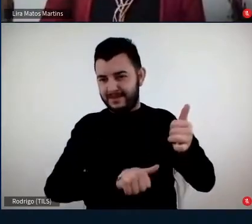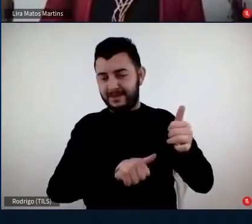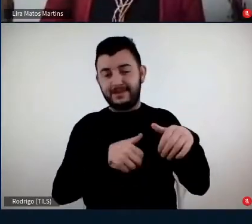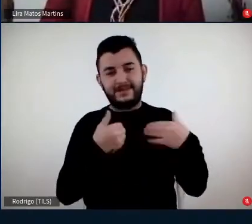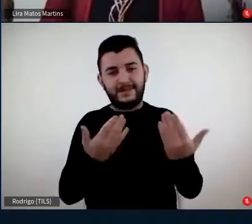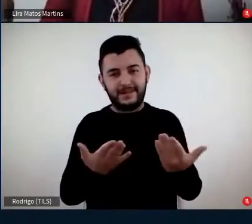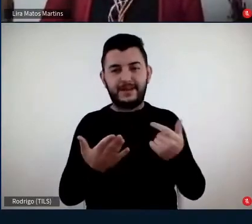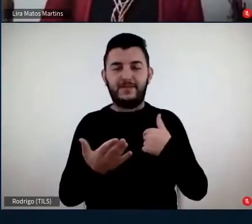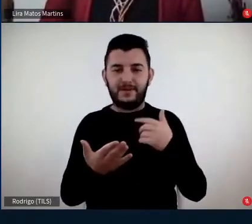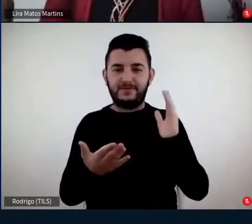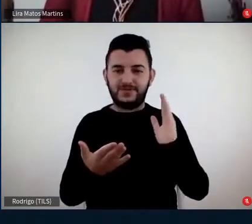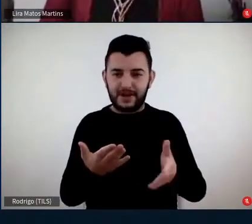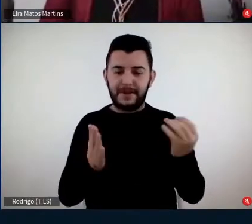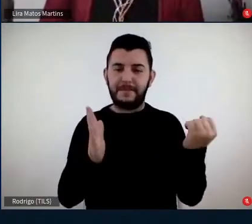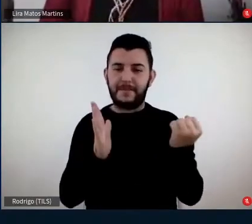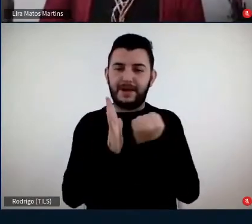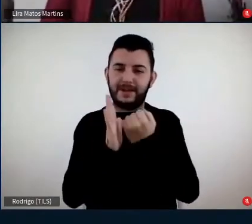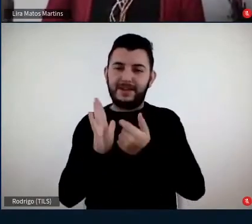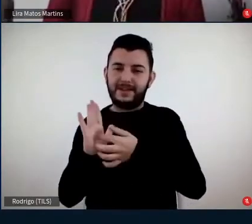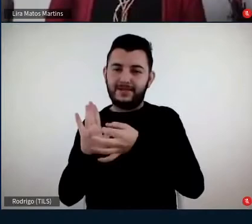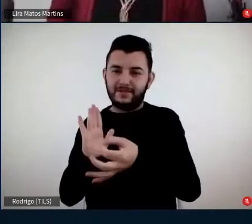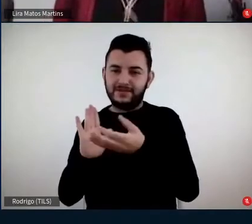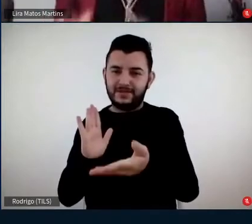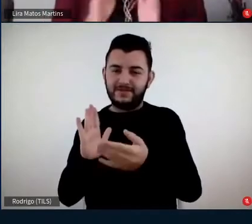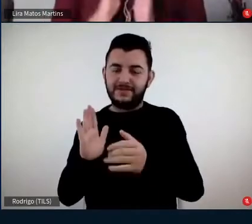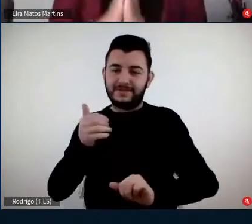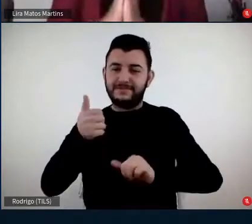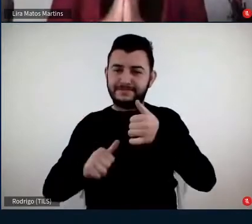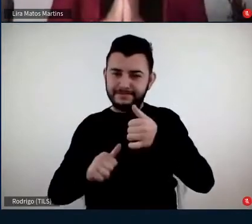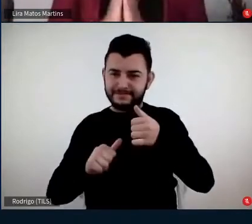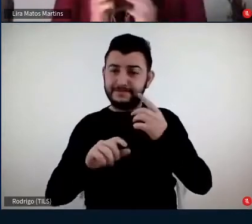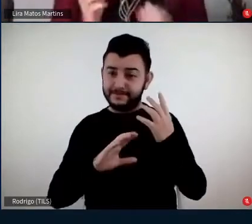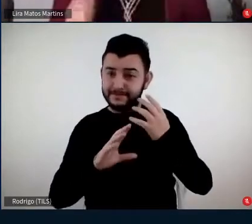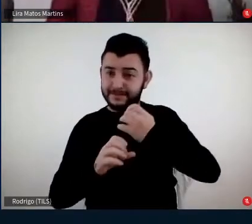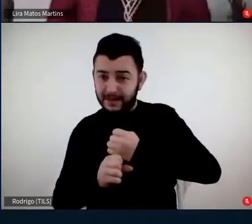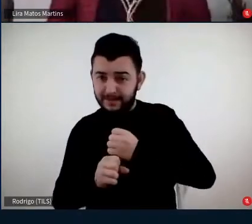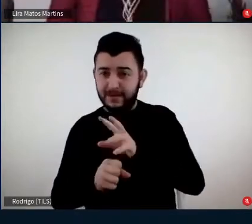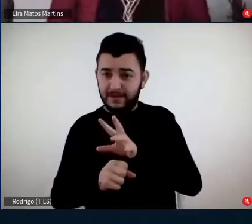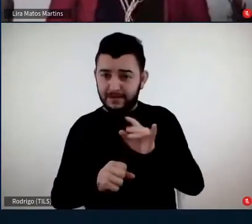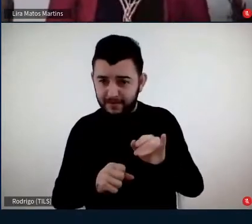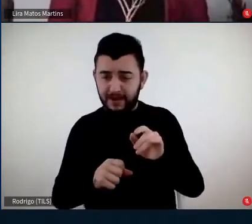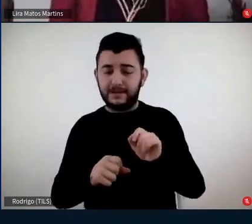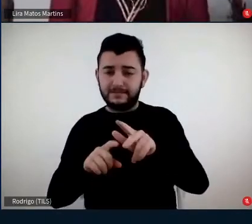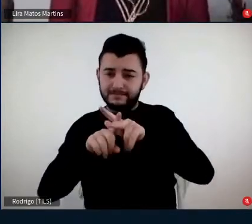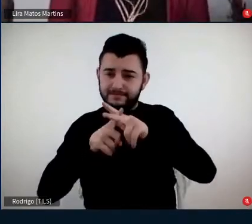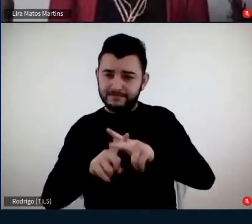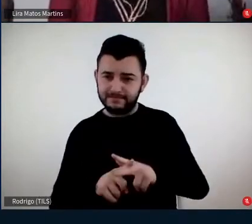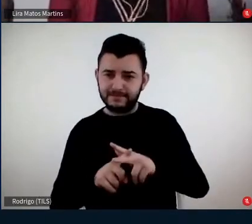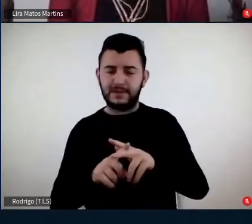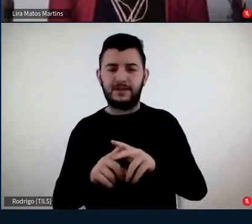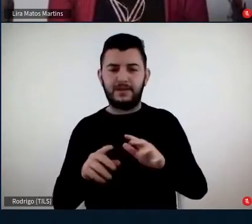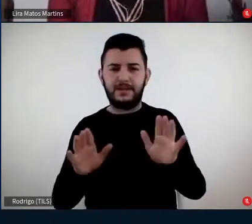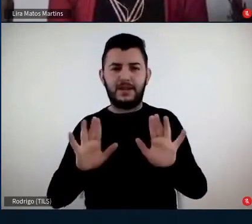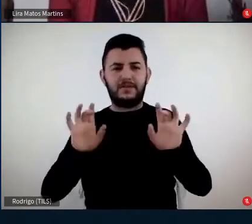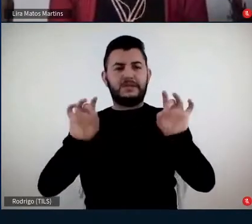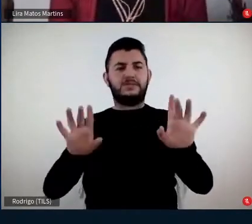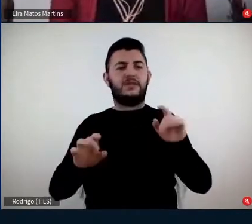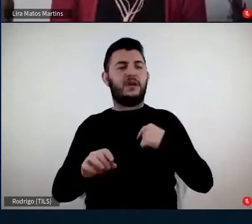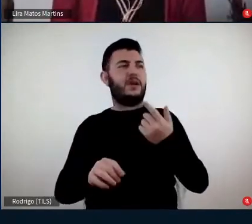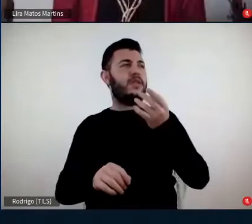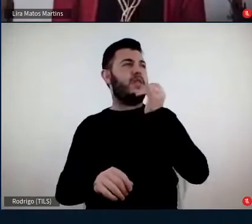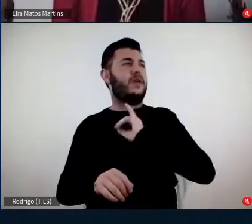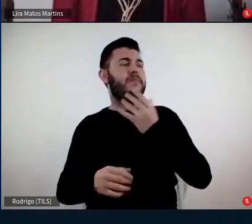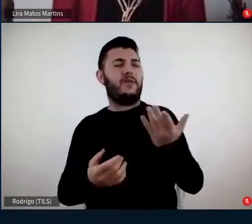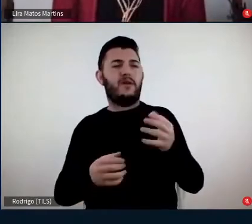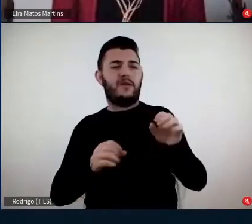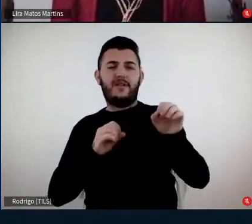marquei lá para você, te sugiro rever, e talvez enfocar isso. Não é a questão de que a formação não se baseia no